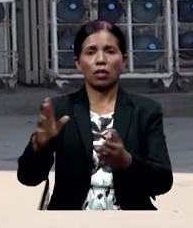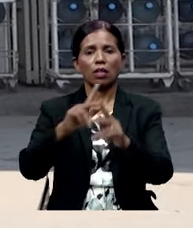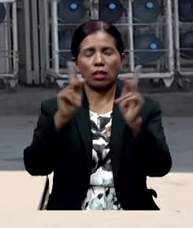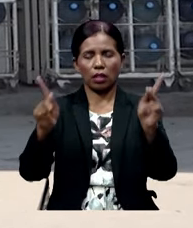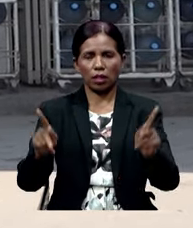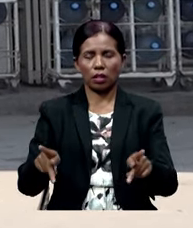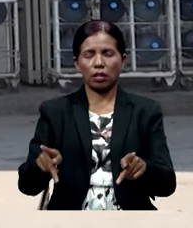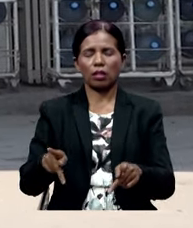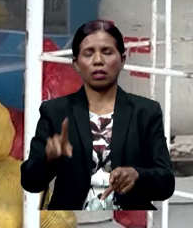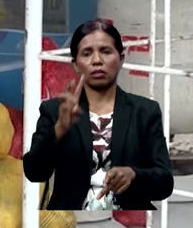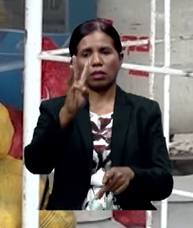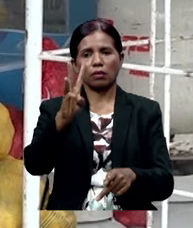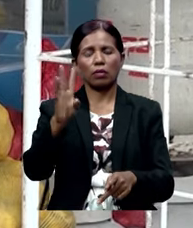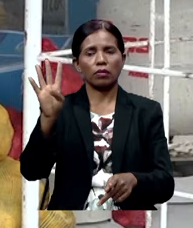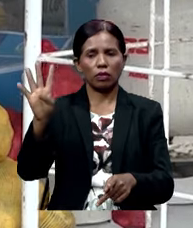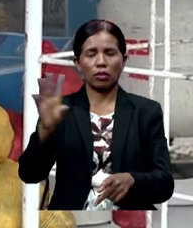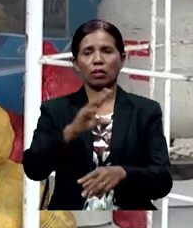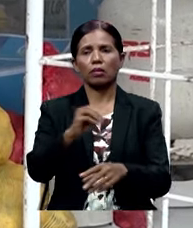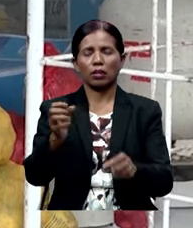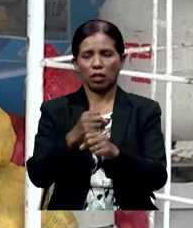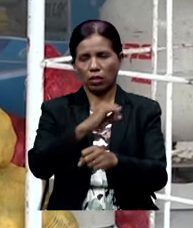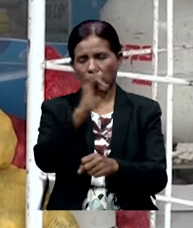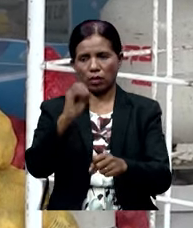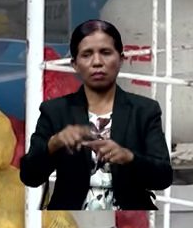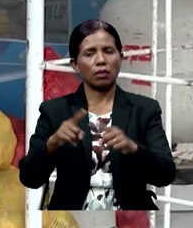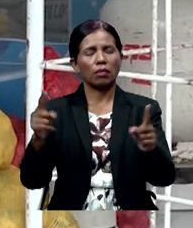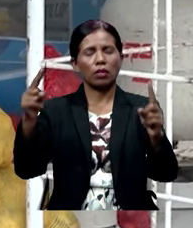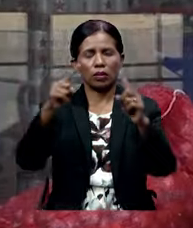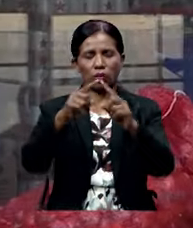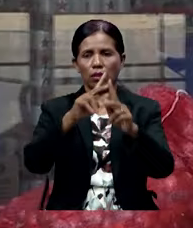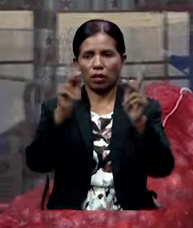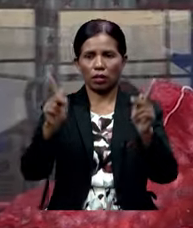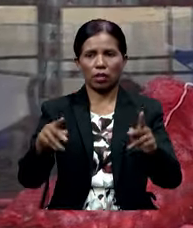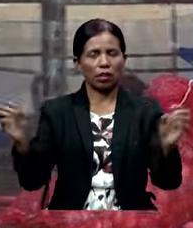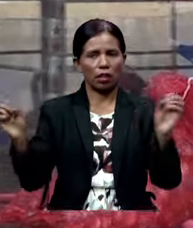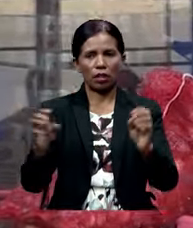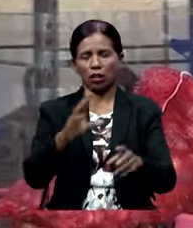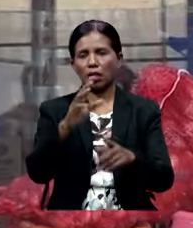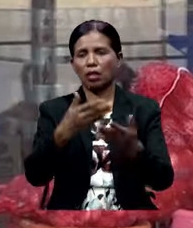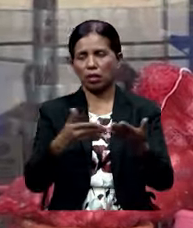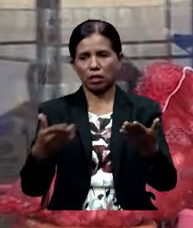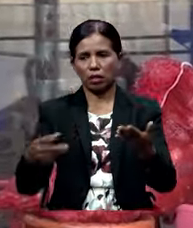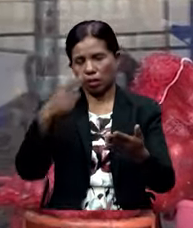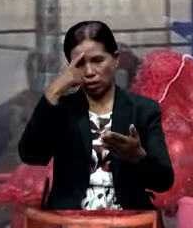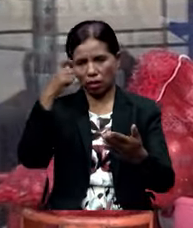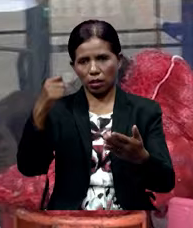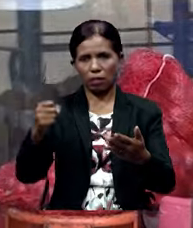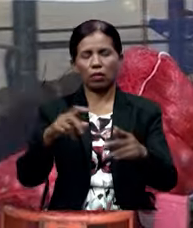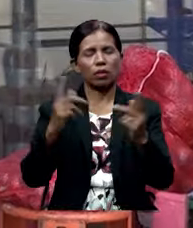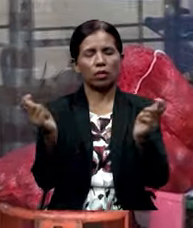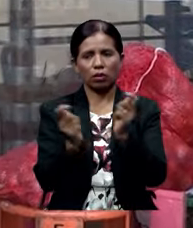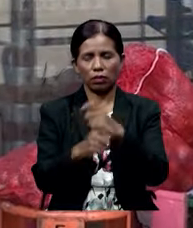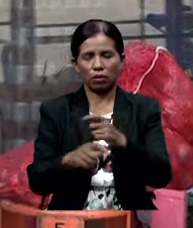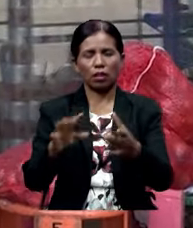laixne equipa AIFAESA baqueiras sobre halo inspeção mas bem benira toda a loja lá de teta boa truma também diz que o empresa troca ona